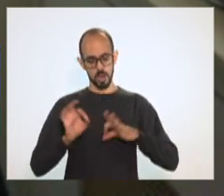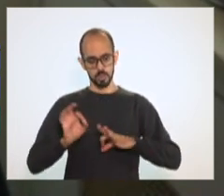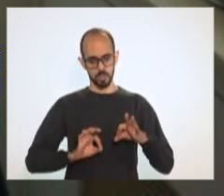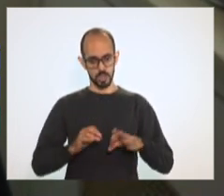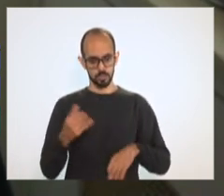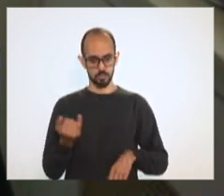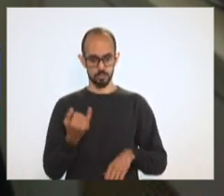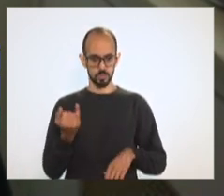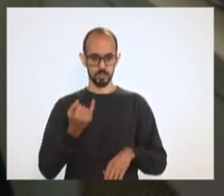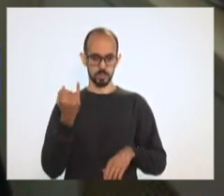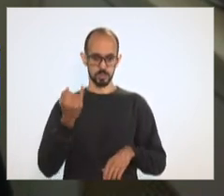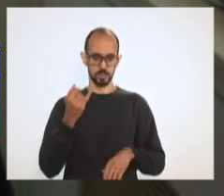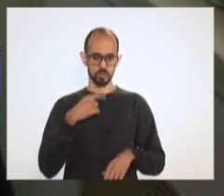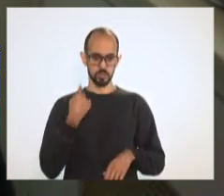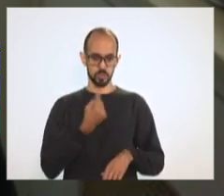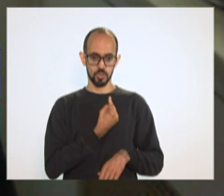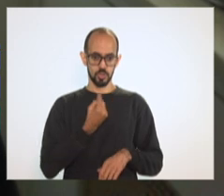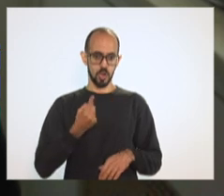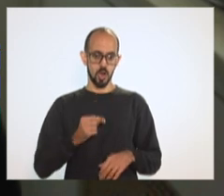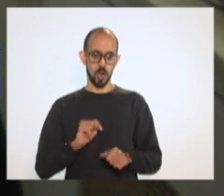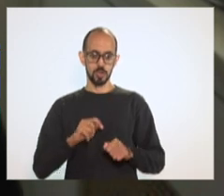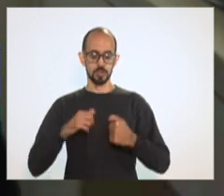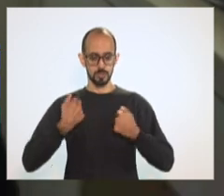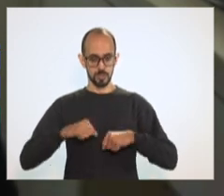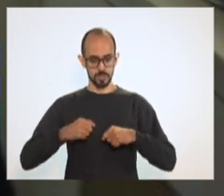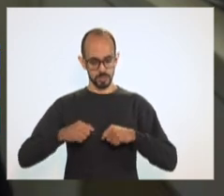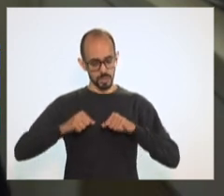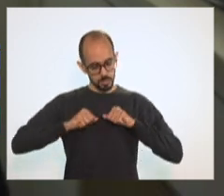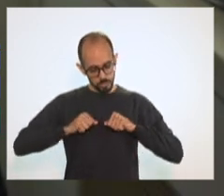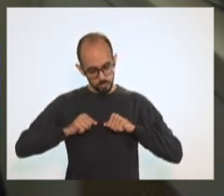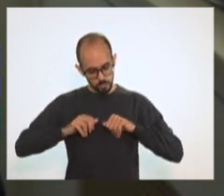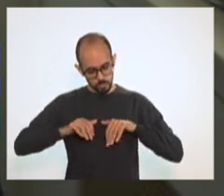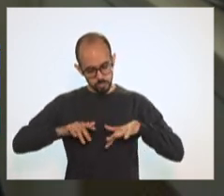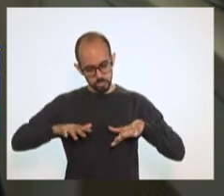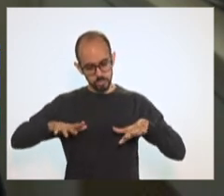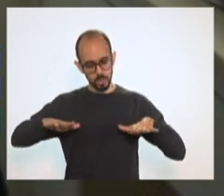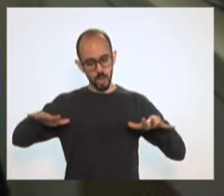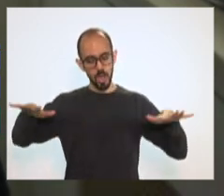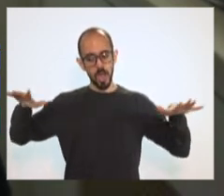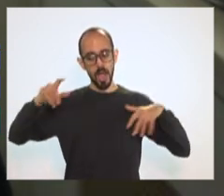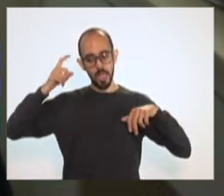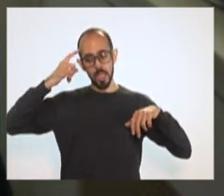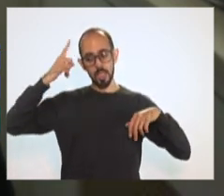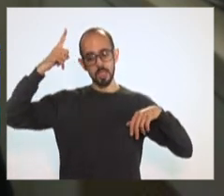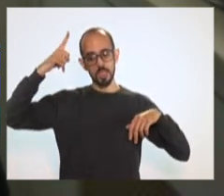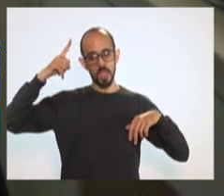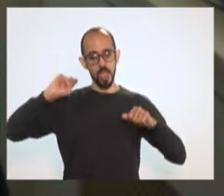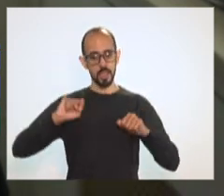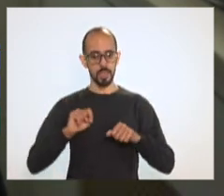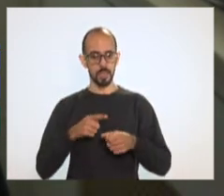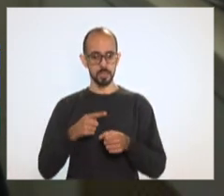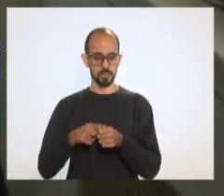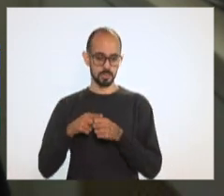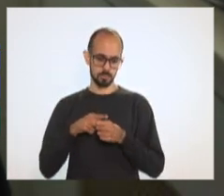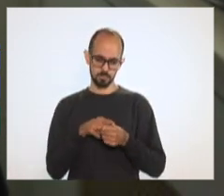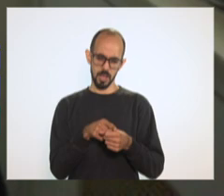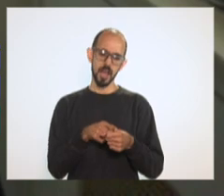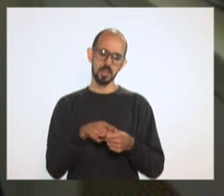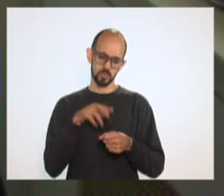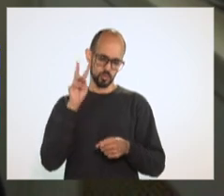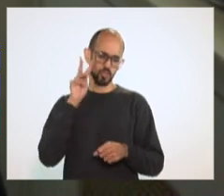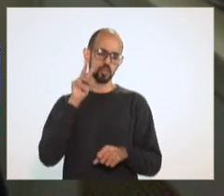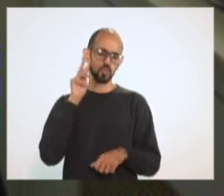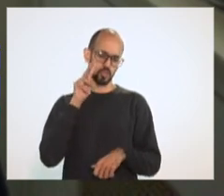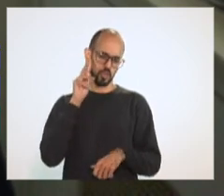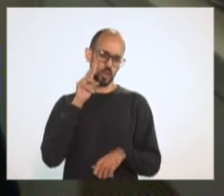que a gente queria que proliferasse pelo menos nesses bairros históricos e claro